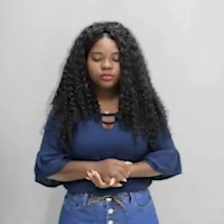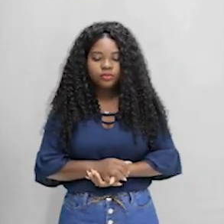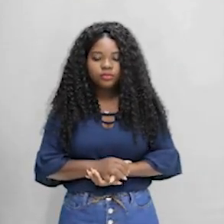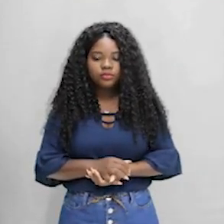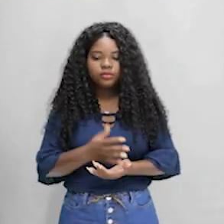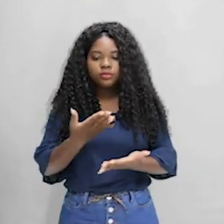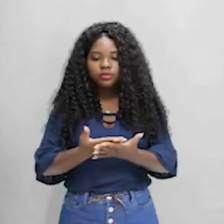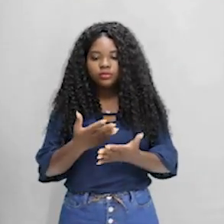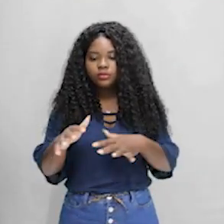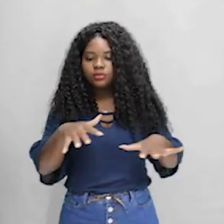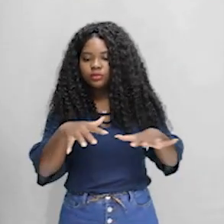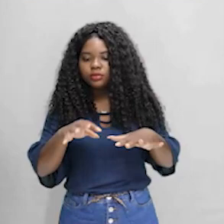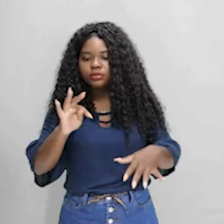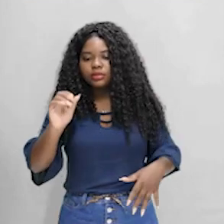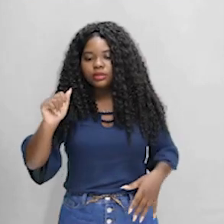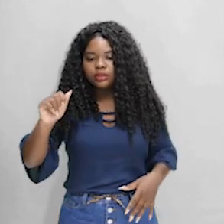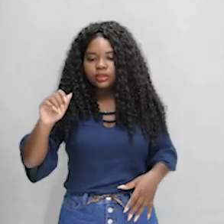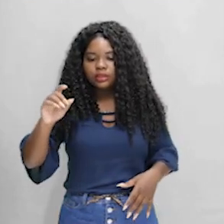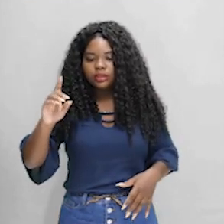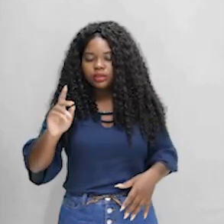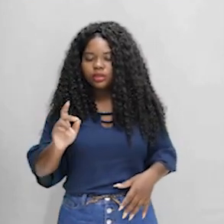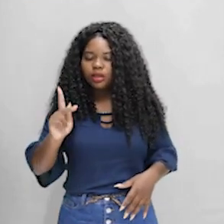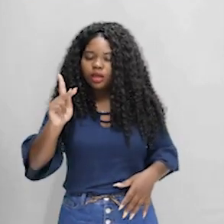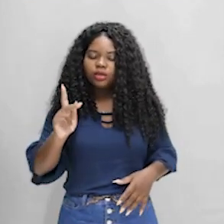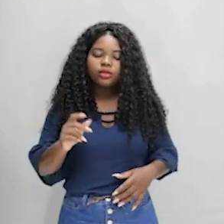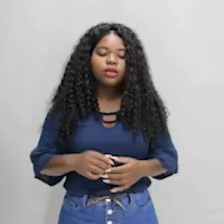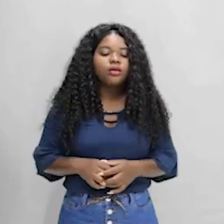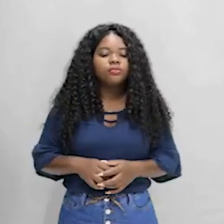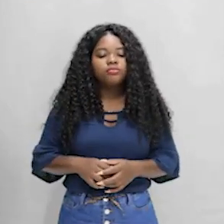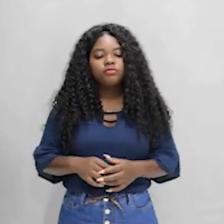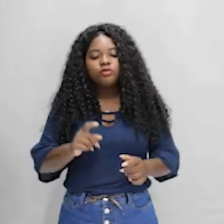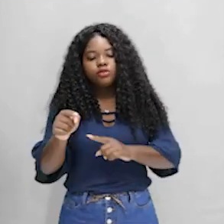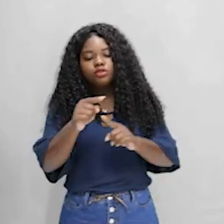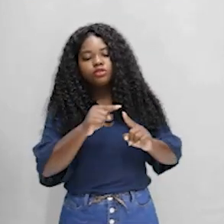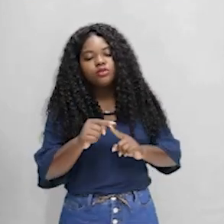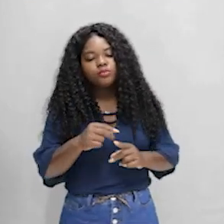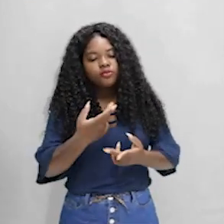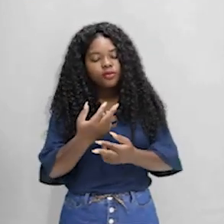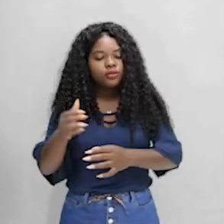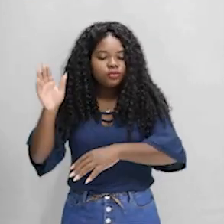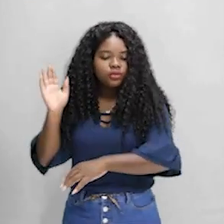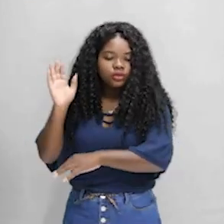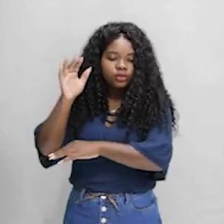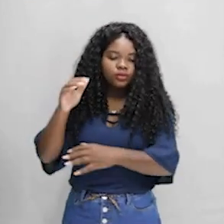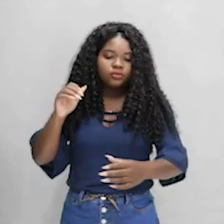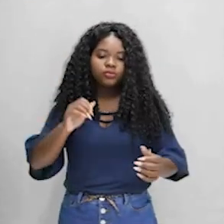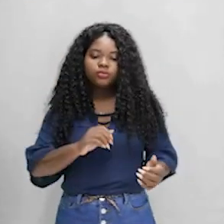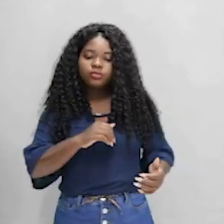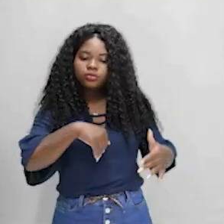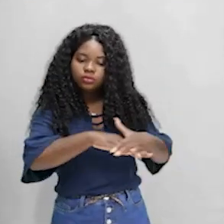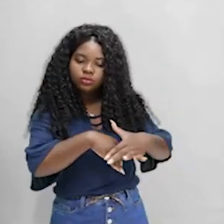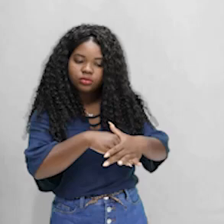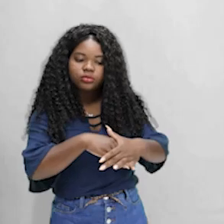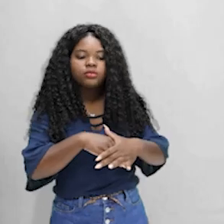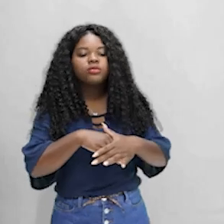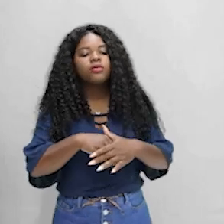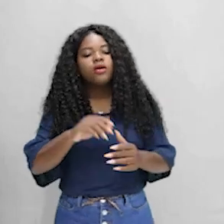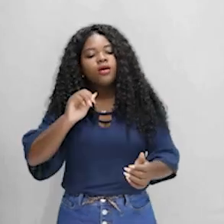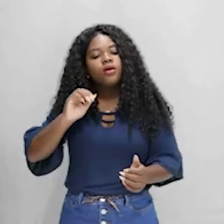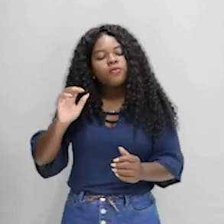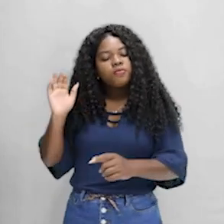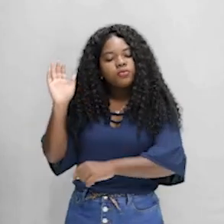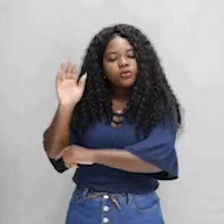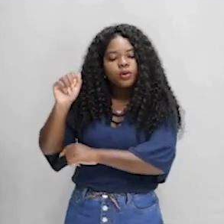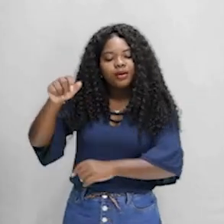que é o tackle. As modalidades: basquete, futebol, futsal, futebol americano, handball,